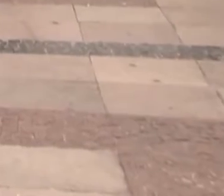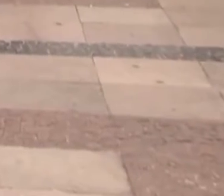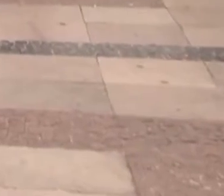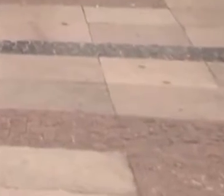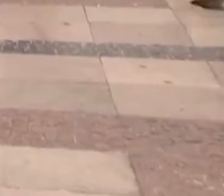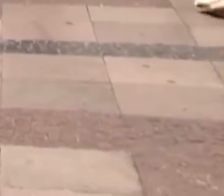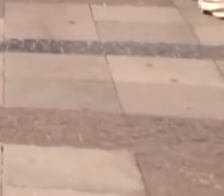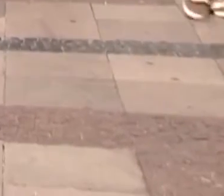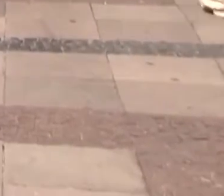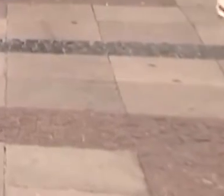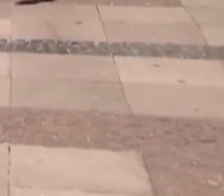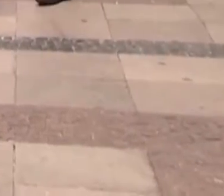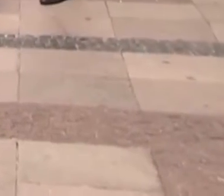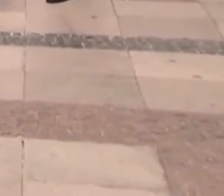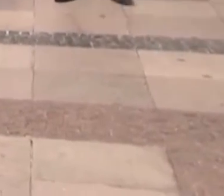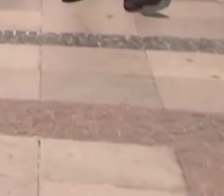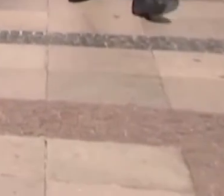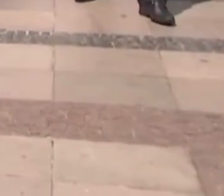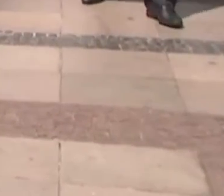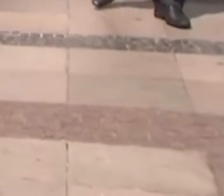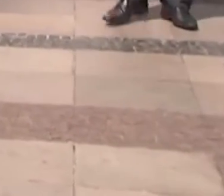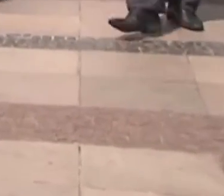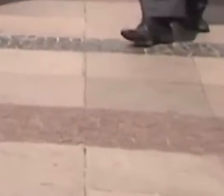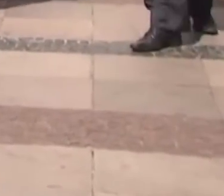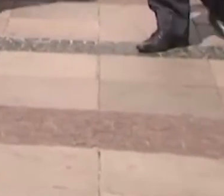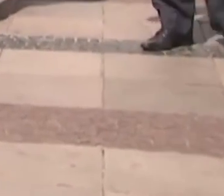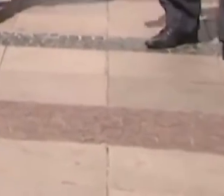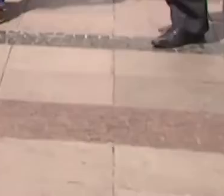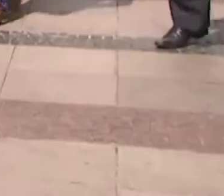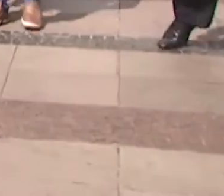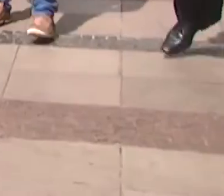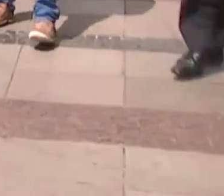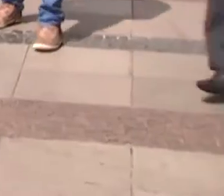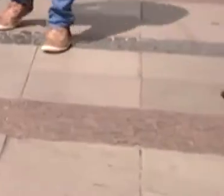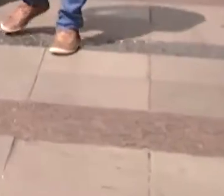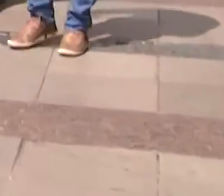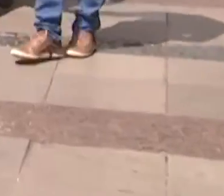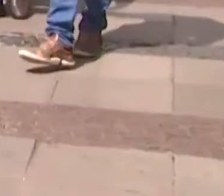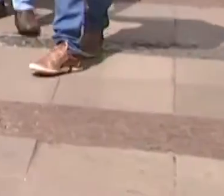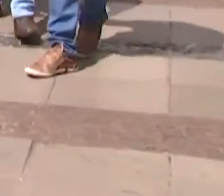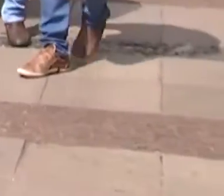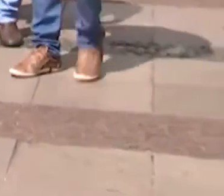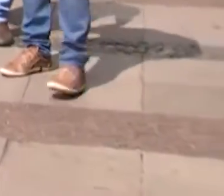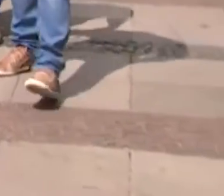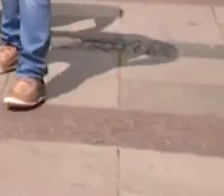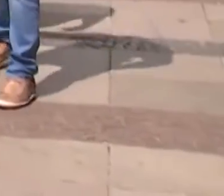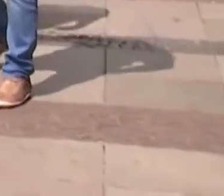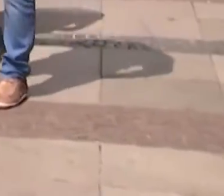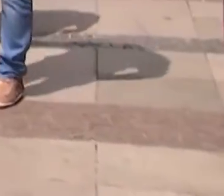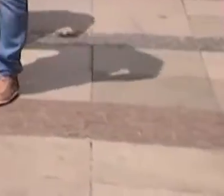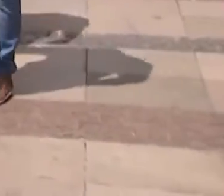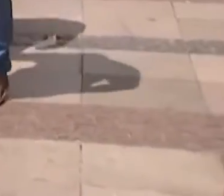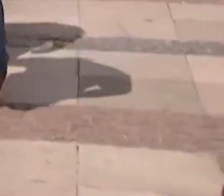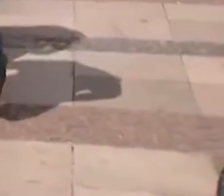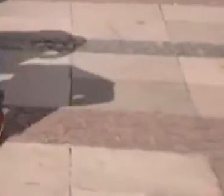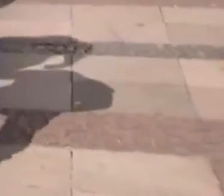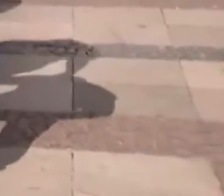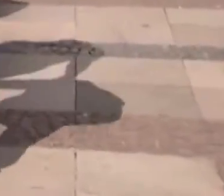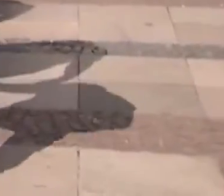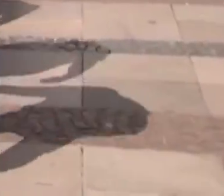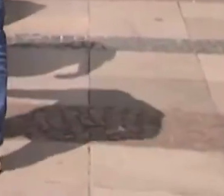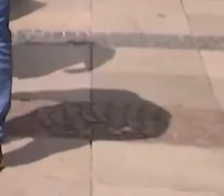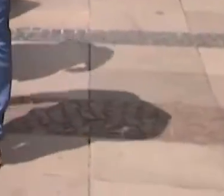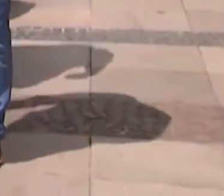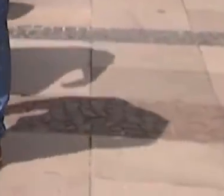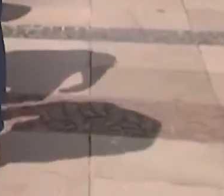A Comissão Especial de Estudos, que foi criada na Câmara para analisar e discutir a revitalização do centro de Campinas,